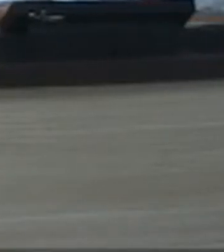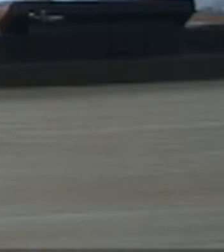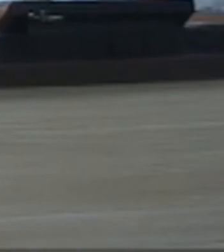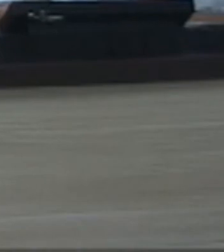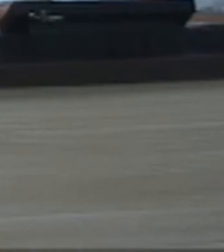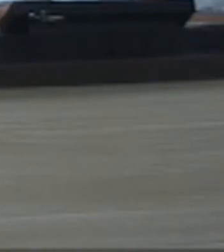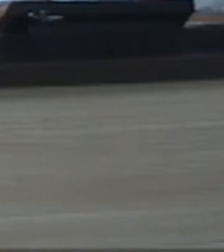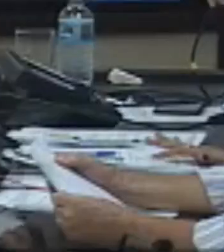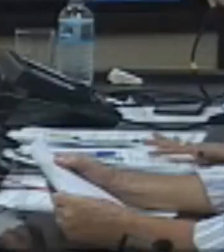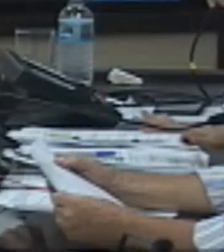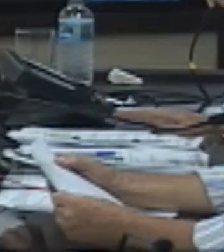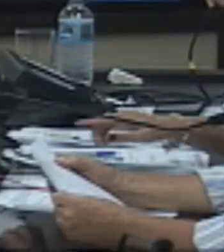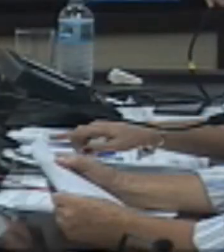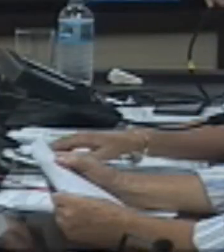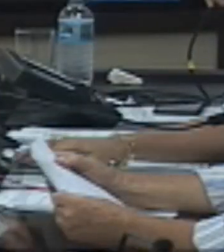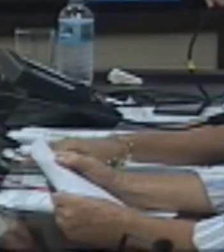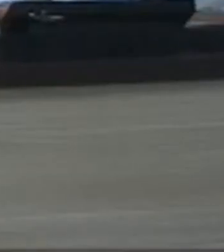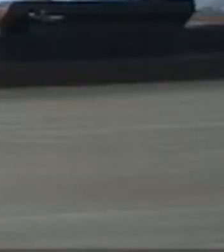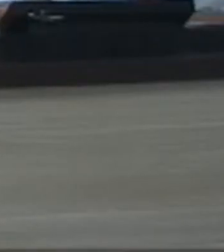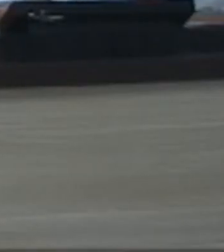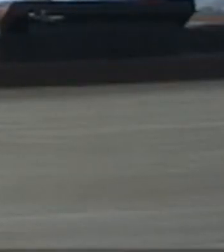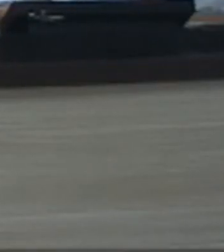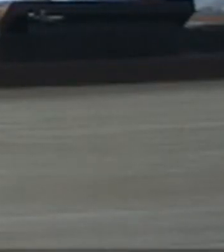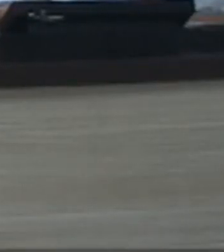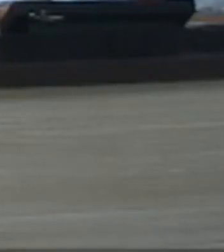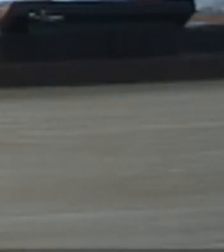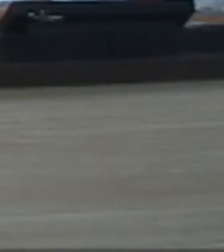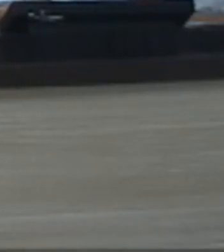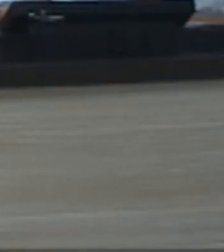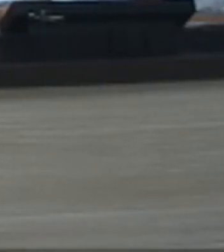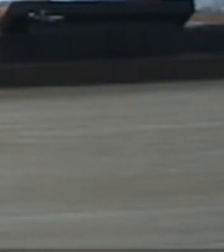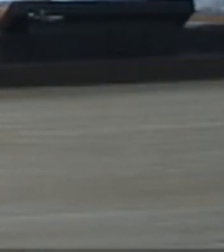Marco. Dispenso. Vaguinho.